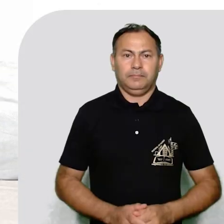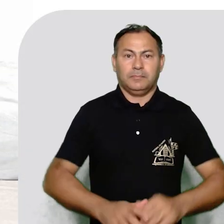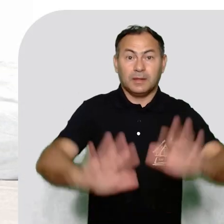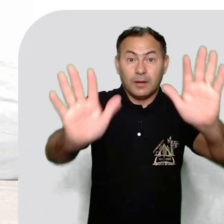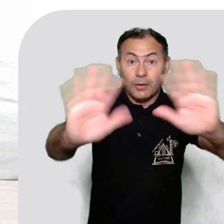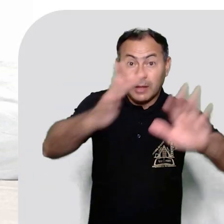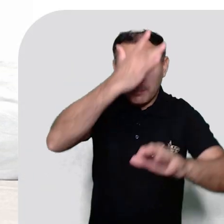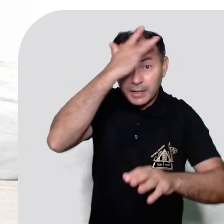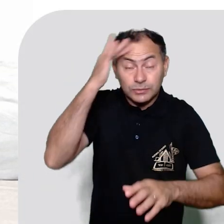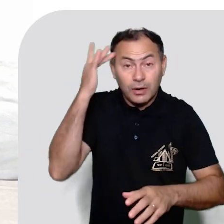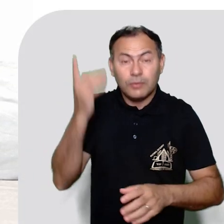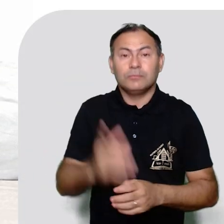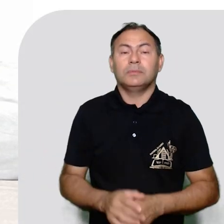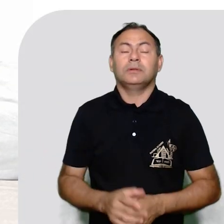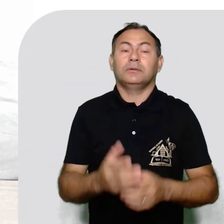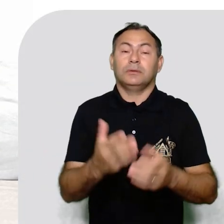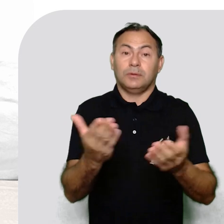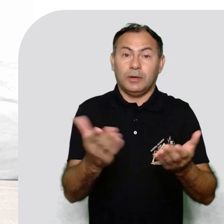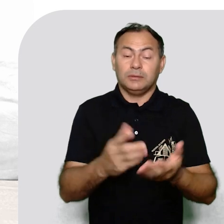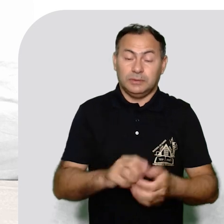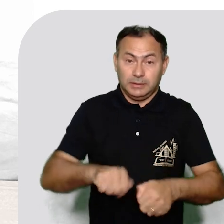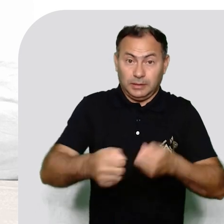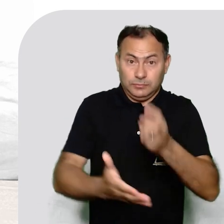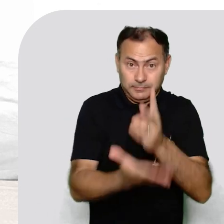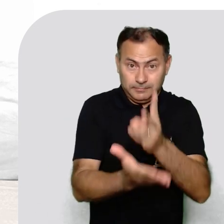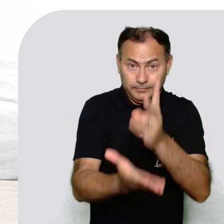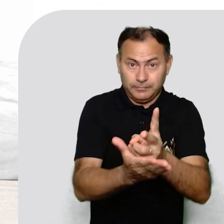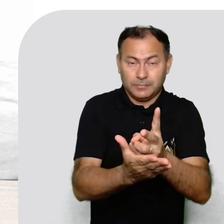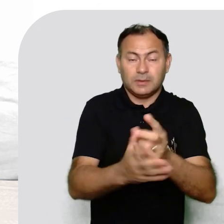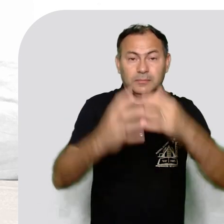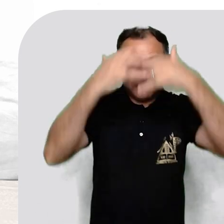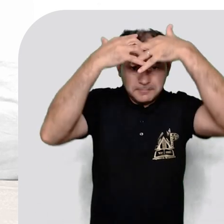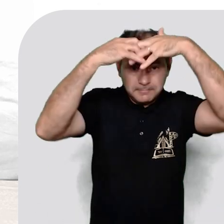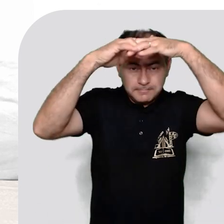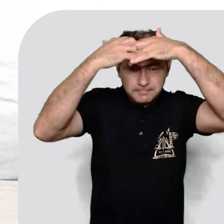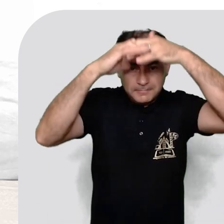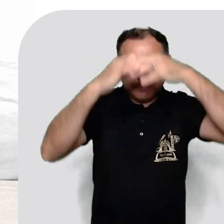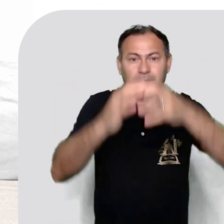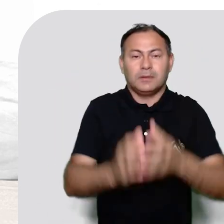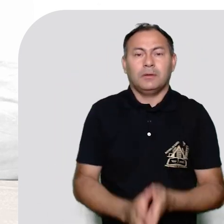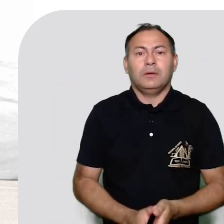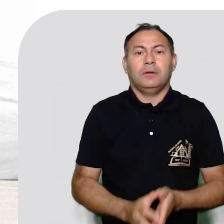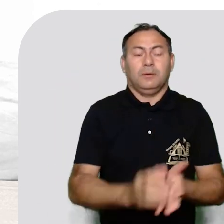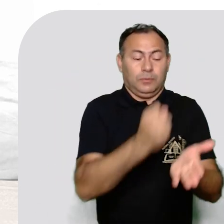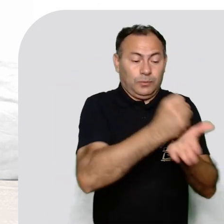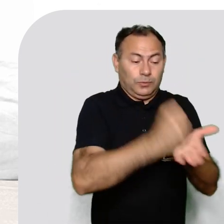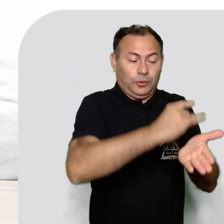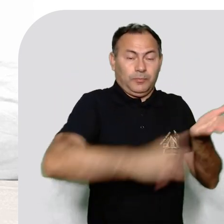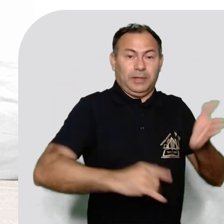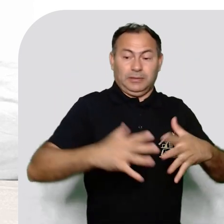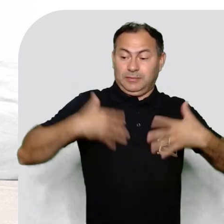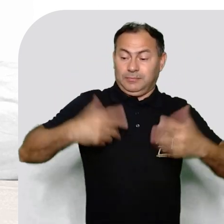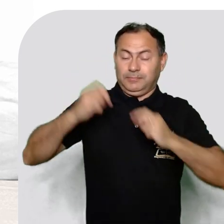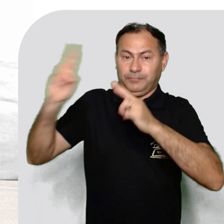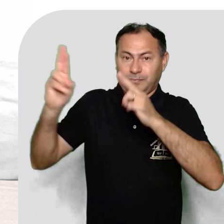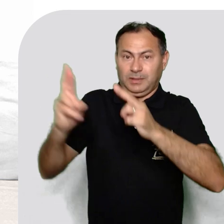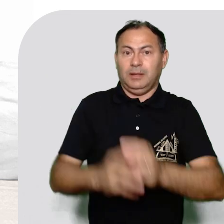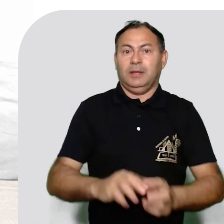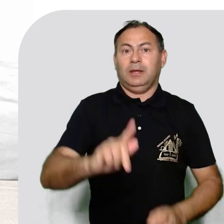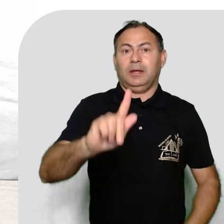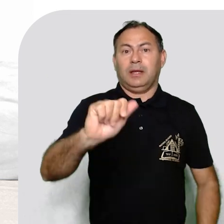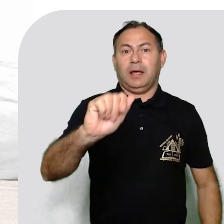Olá pessoal, estamos dando continuidade à reflexão sobre o Gaudium et Spes, o